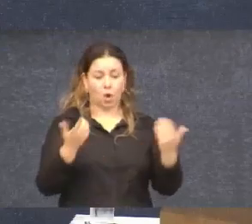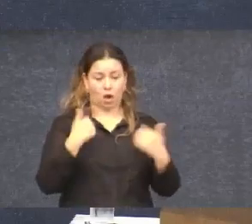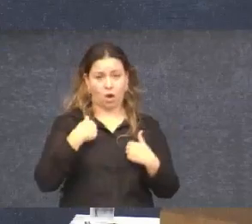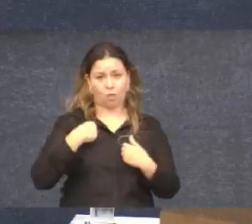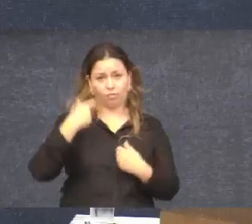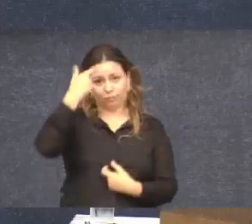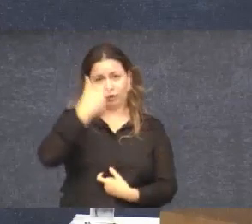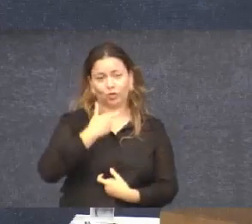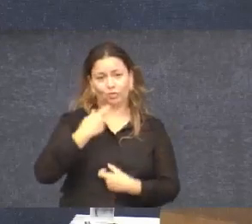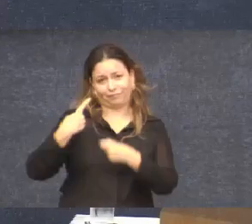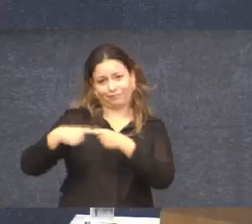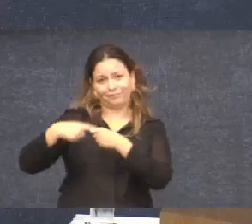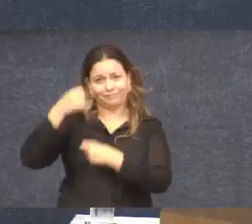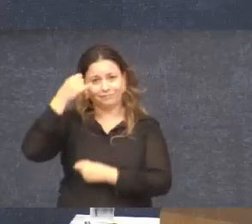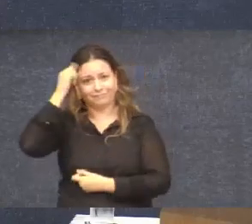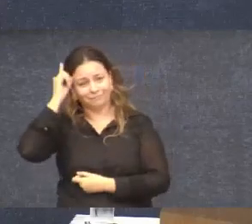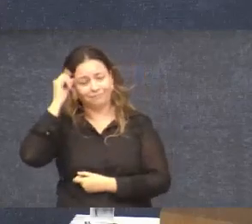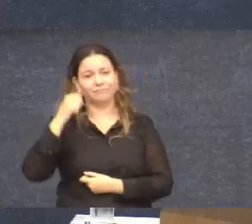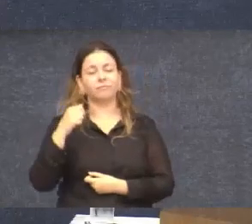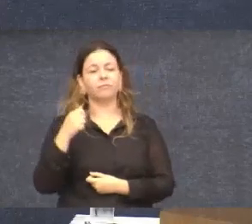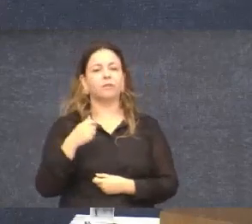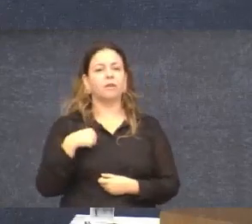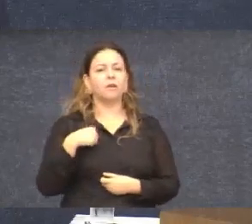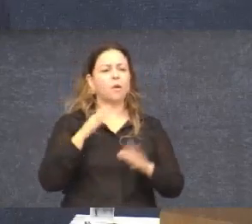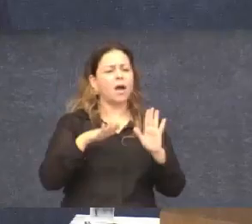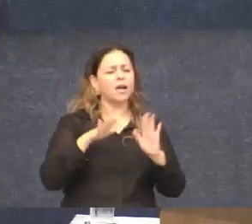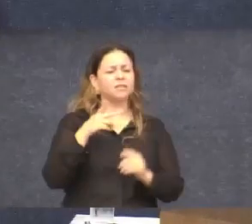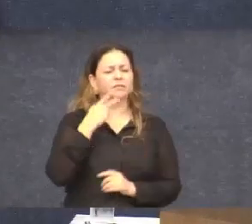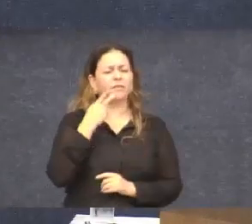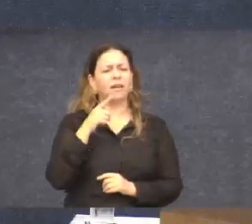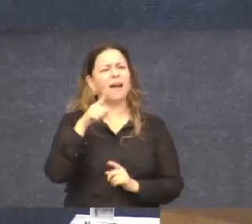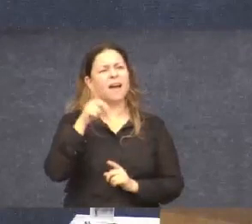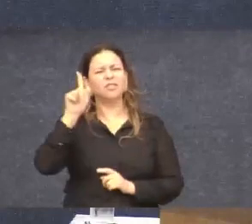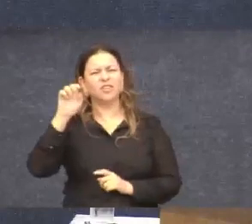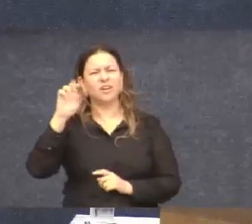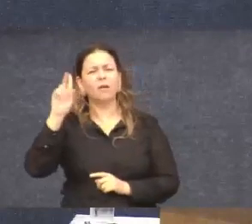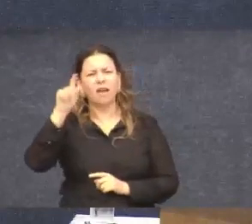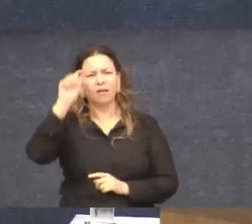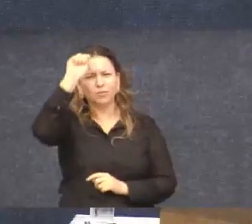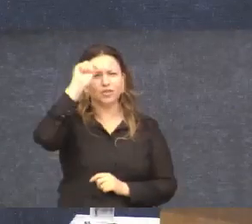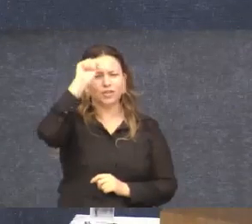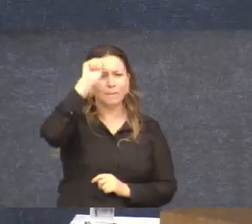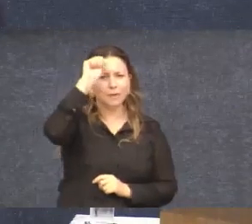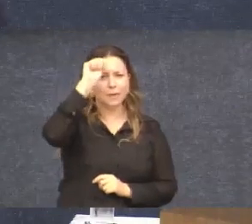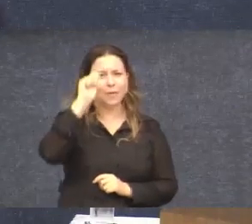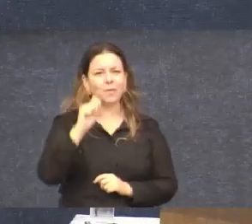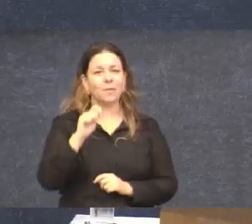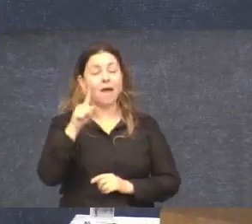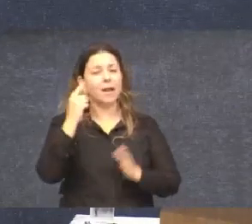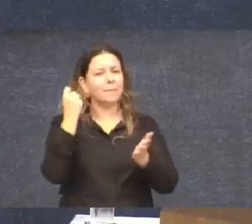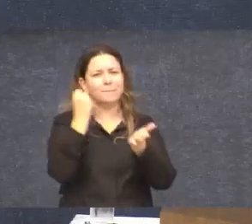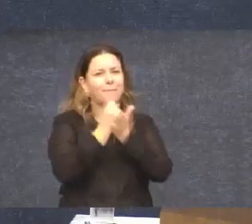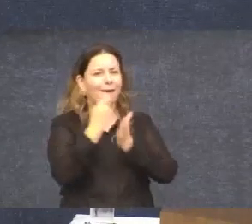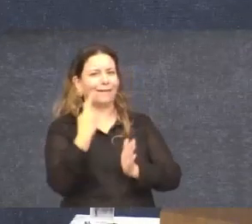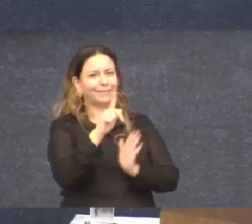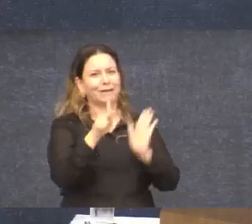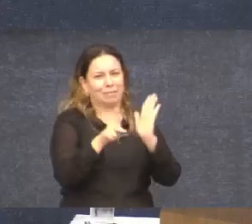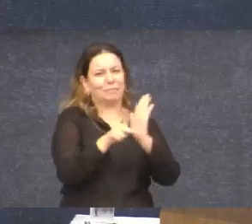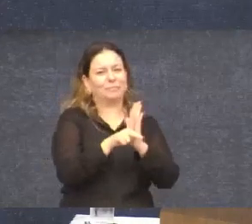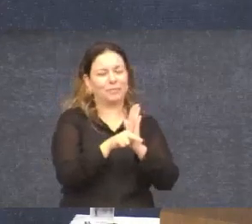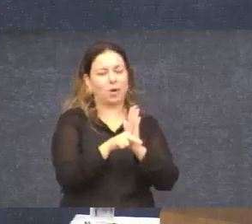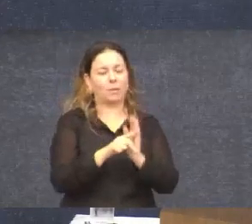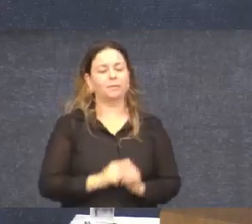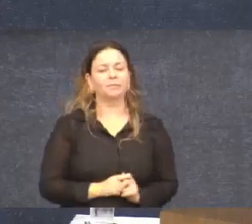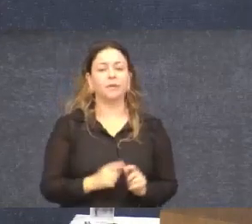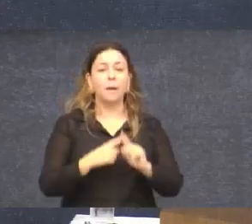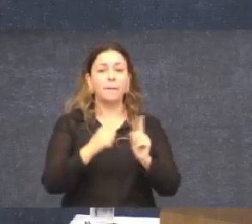interior, e às vezes se comenta assim, Geraldo Félix, aqui do chapéu, ele era a marca do chapéu. Mas